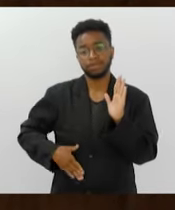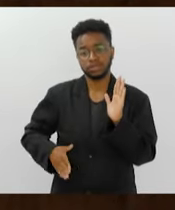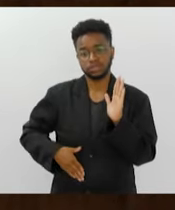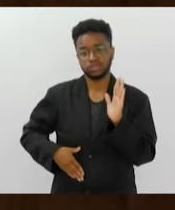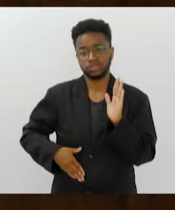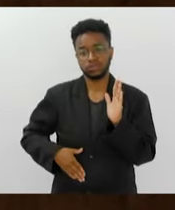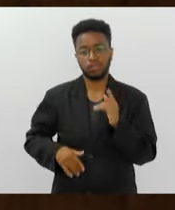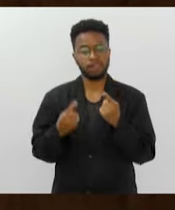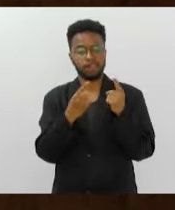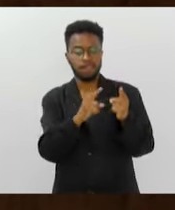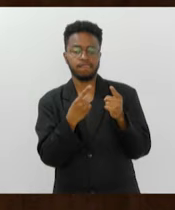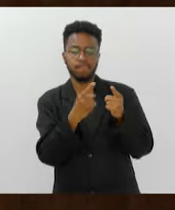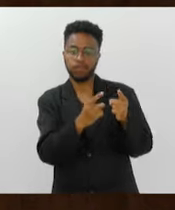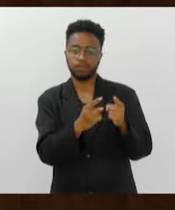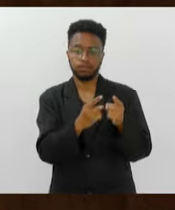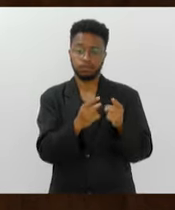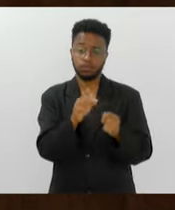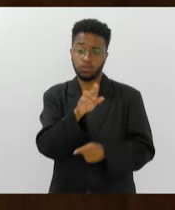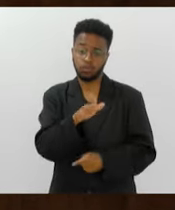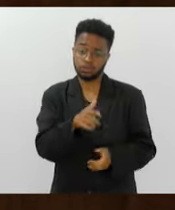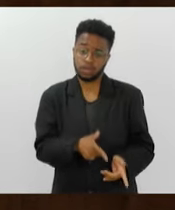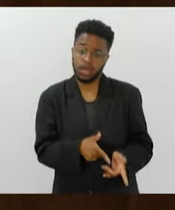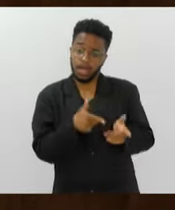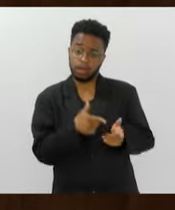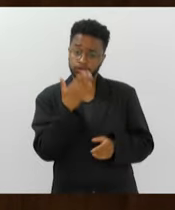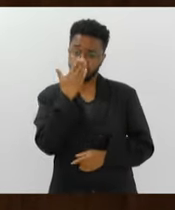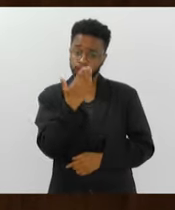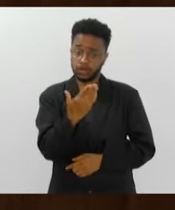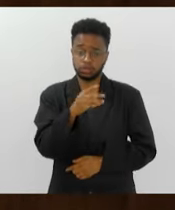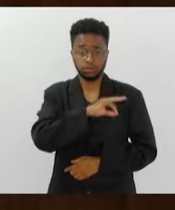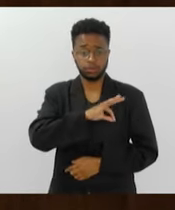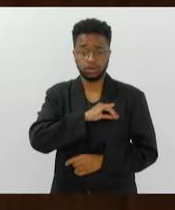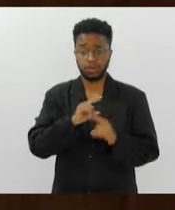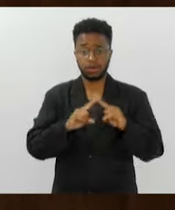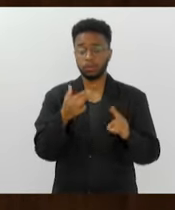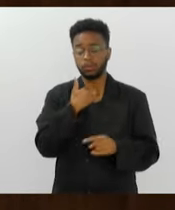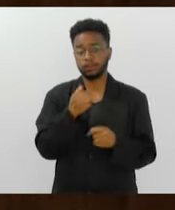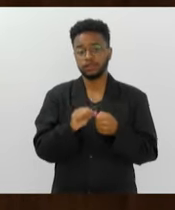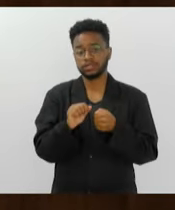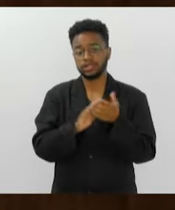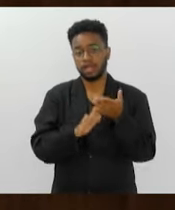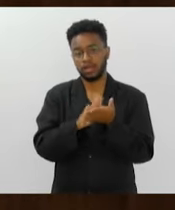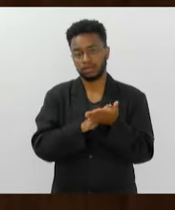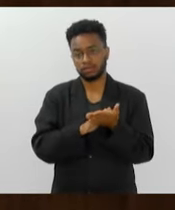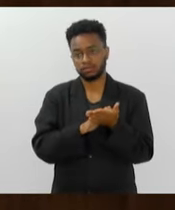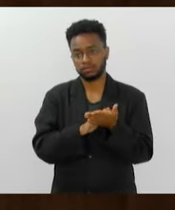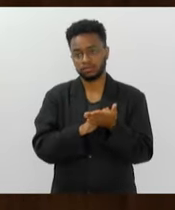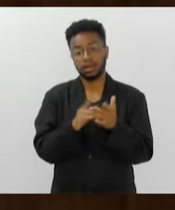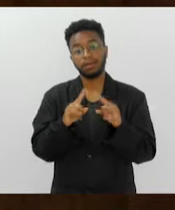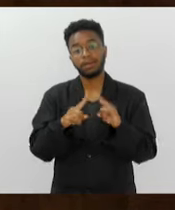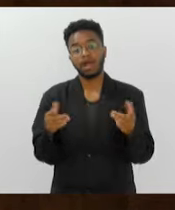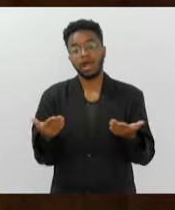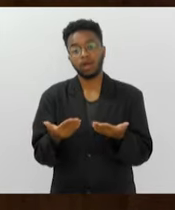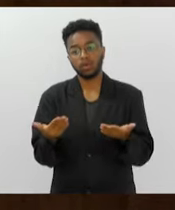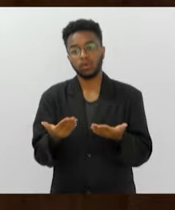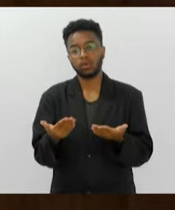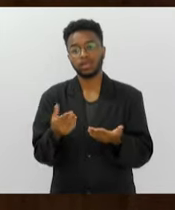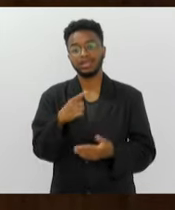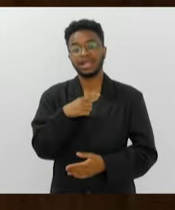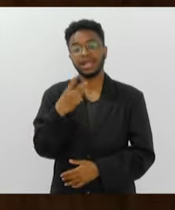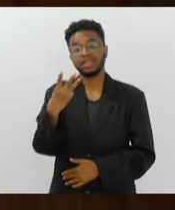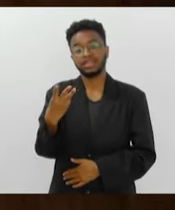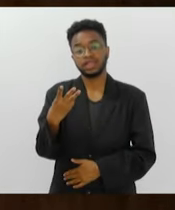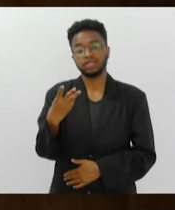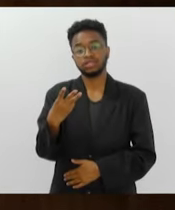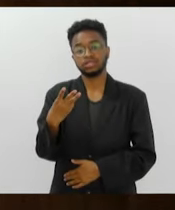debochando fortemente armado na frente dos policiais que nada podem fazer ao contrário agora nós vamos ter praticamente mais três